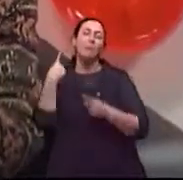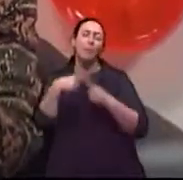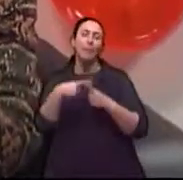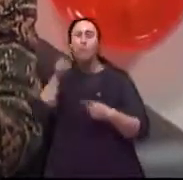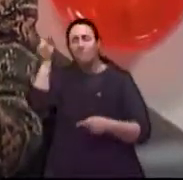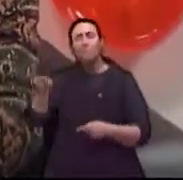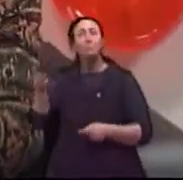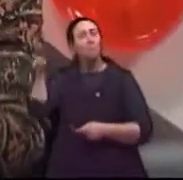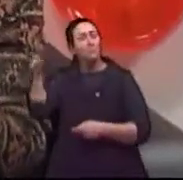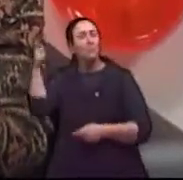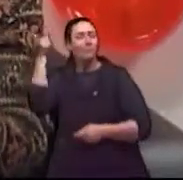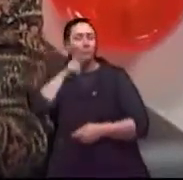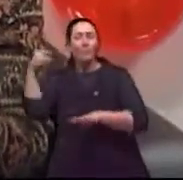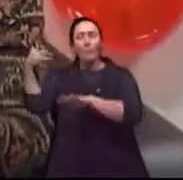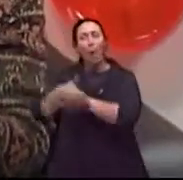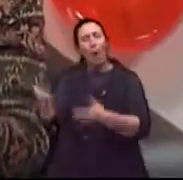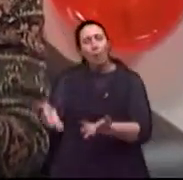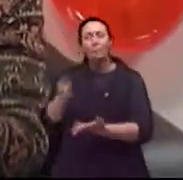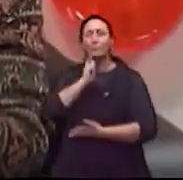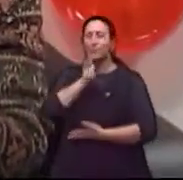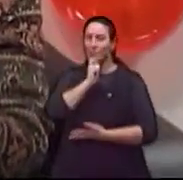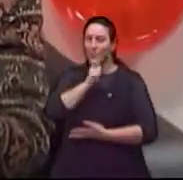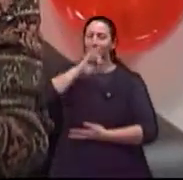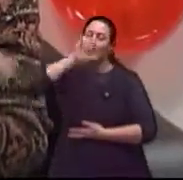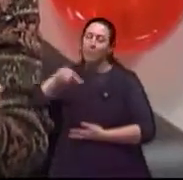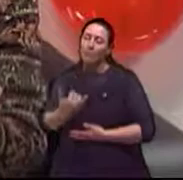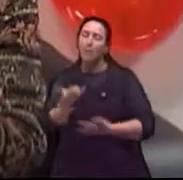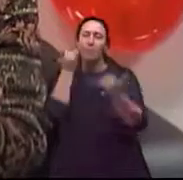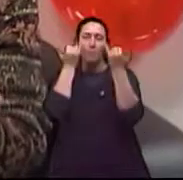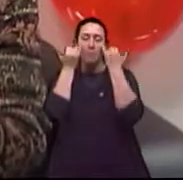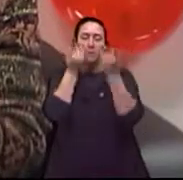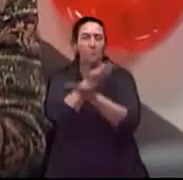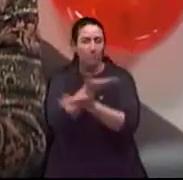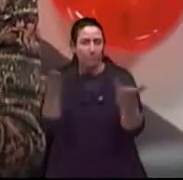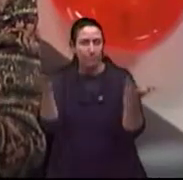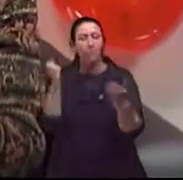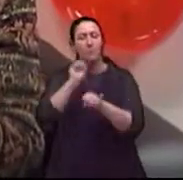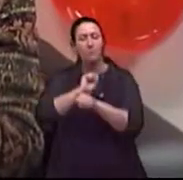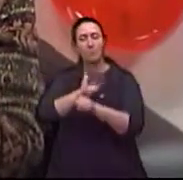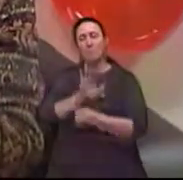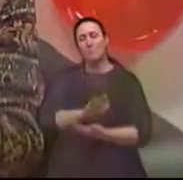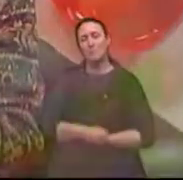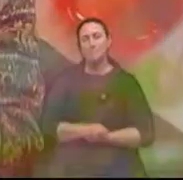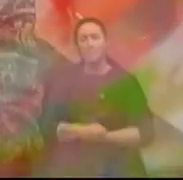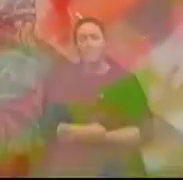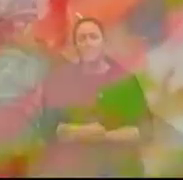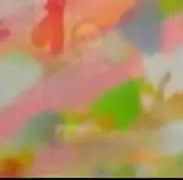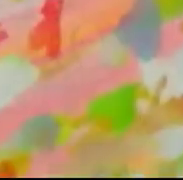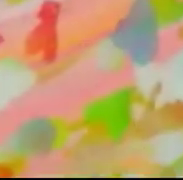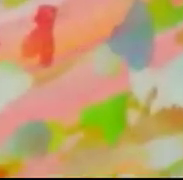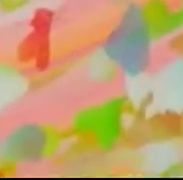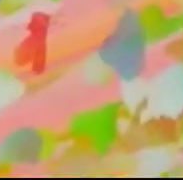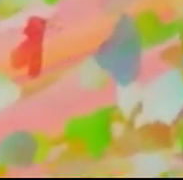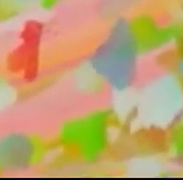fechou a sua agenda para estar conosco aqui no estúdio trazendo informações para vocês já voltamos